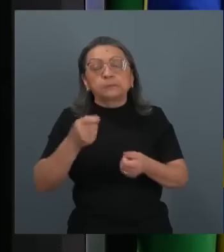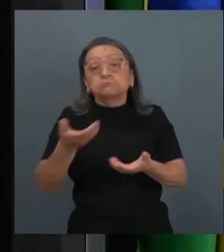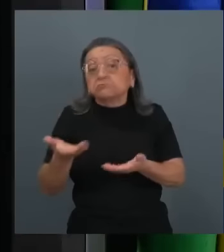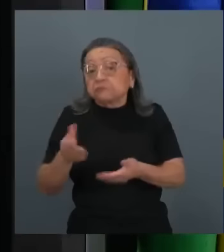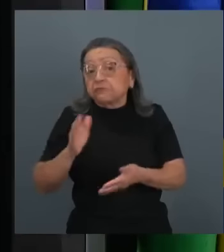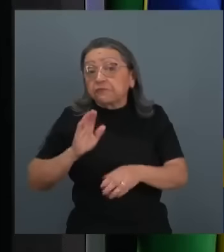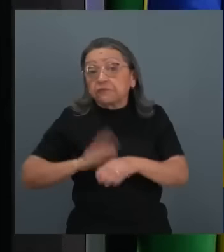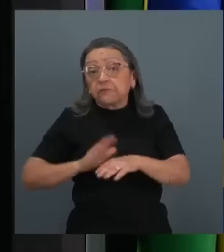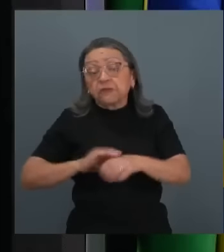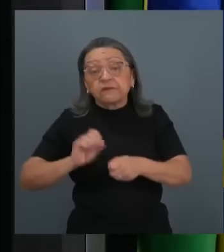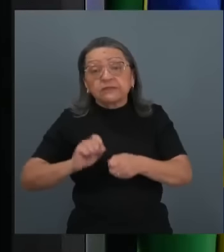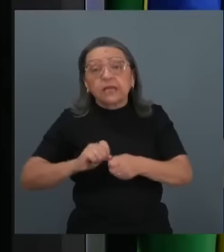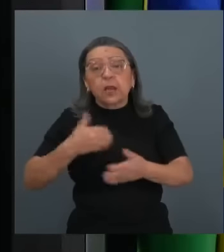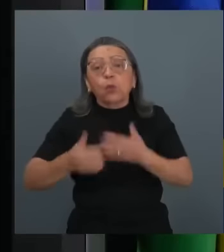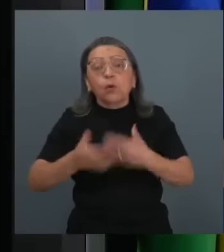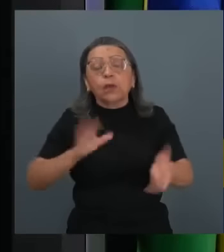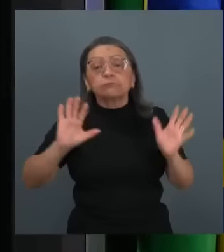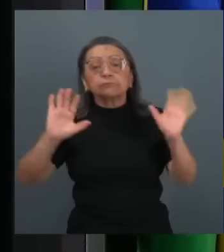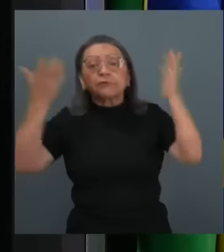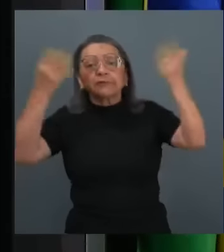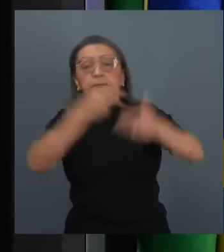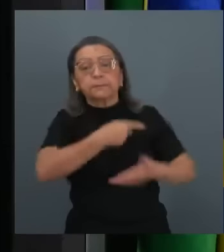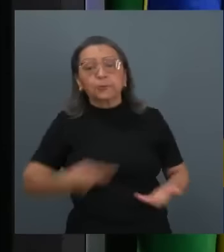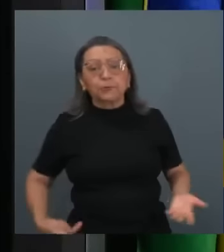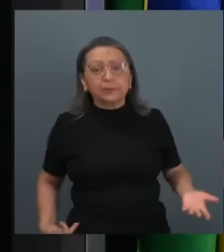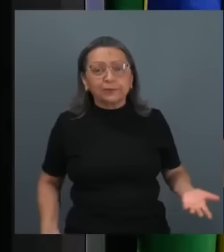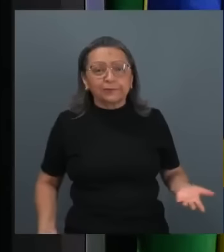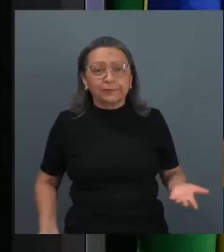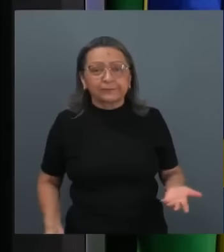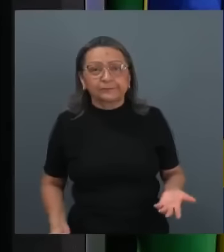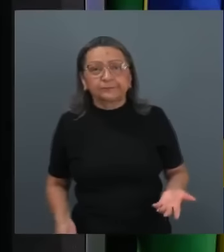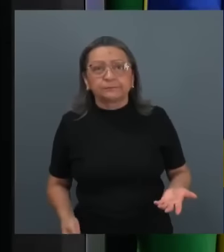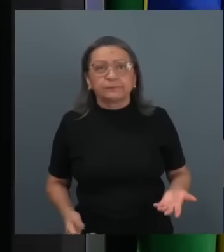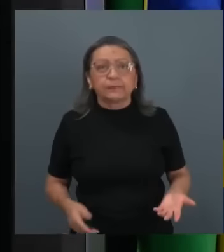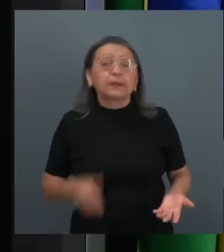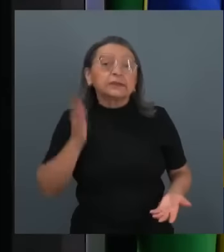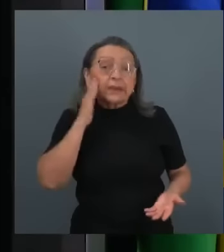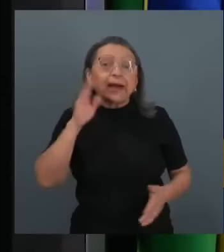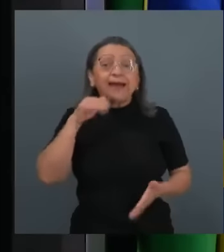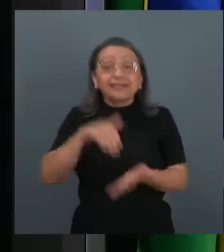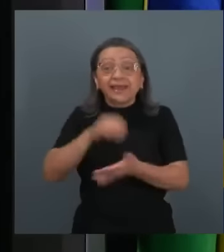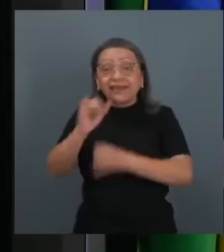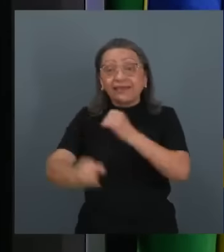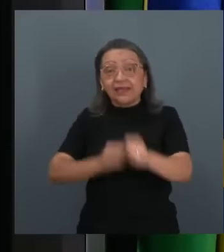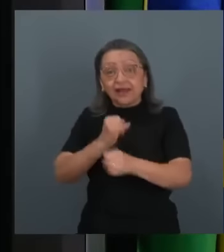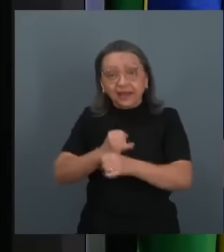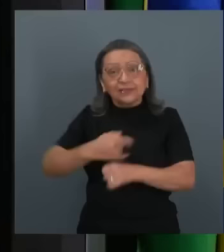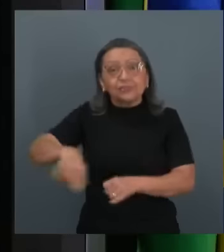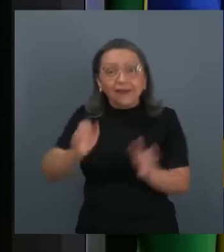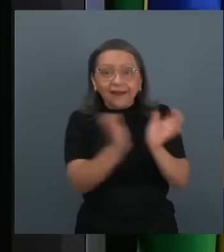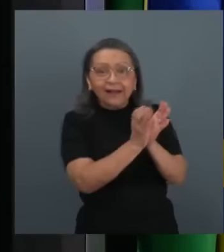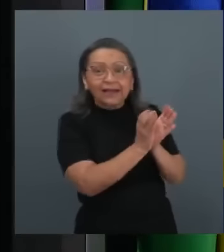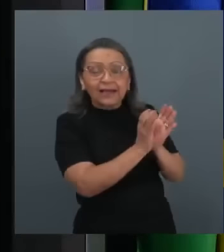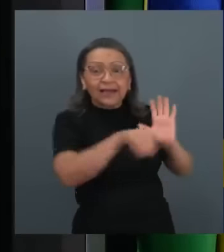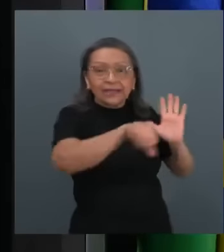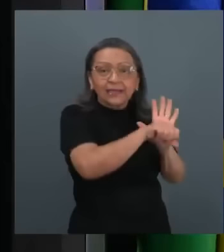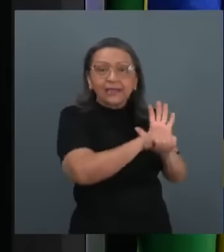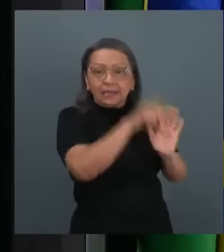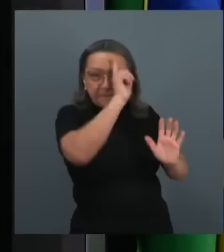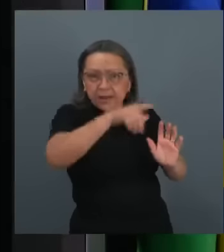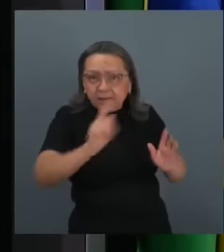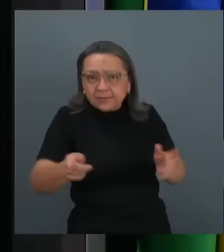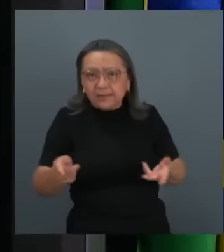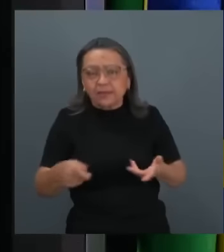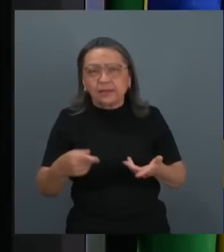qualquer evento público. Até a internet é dominada por essas facções